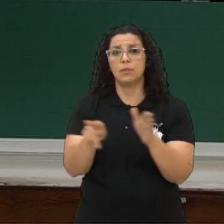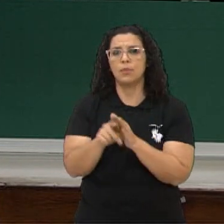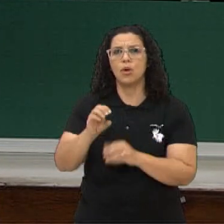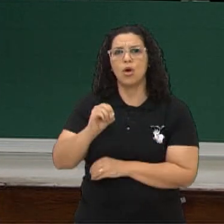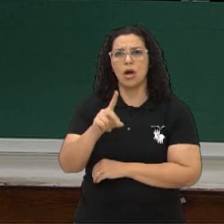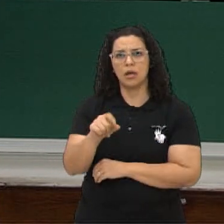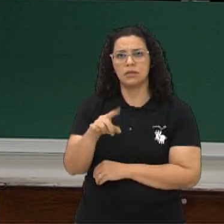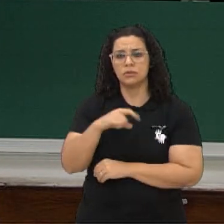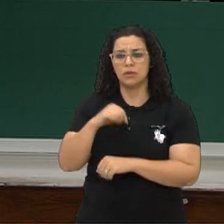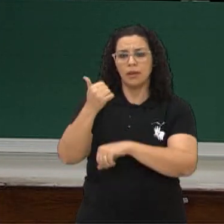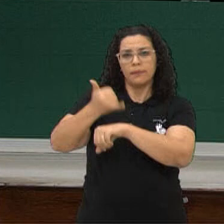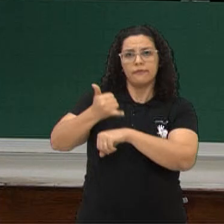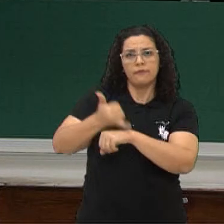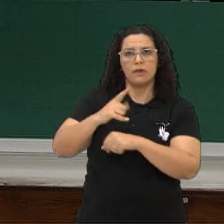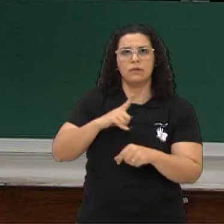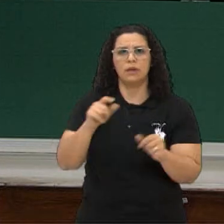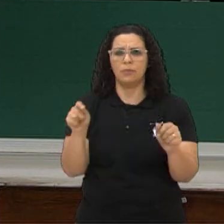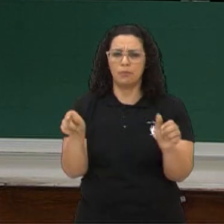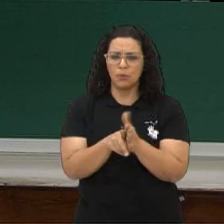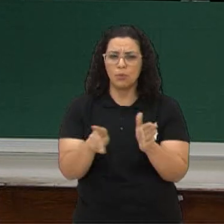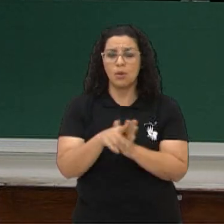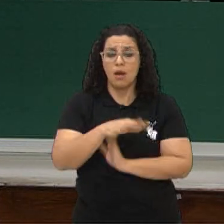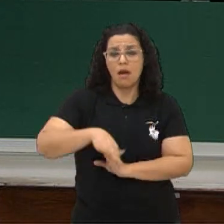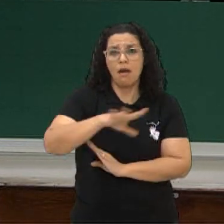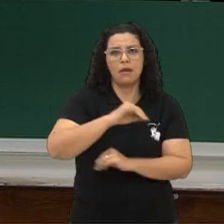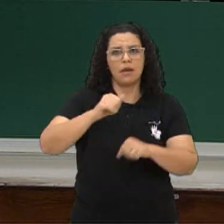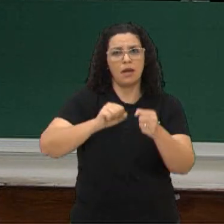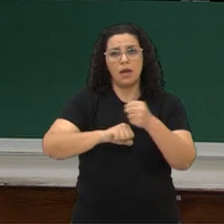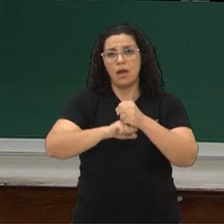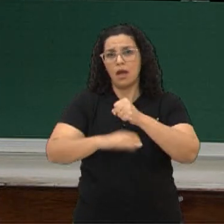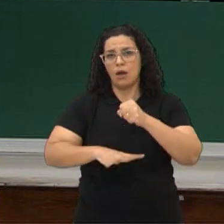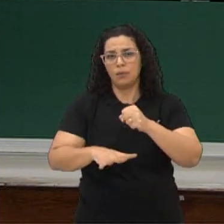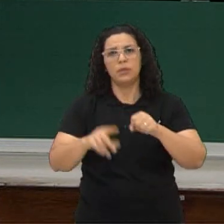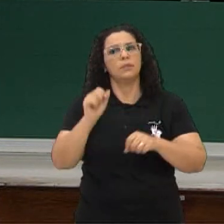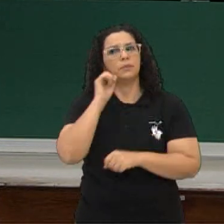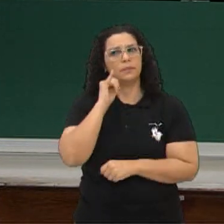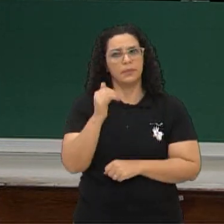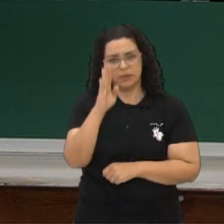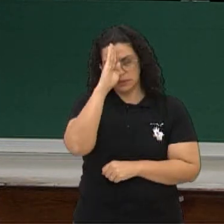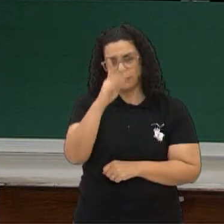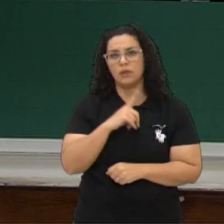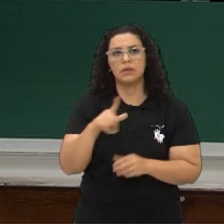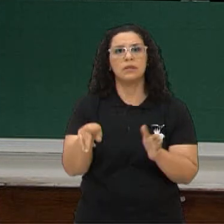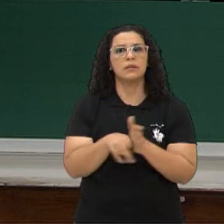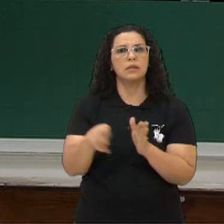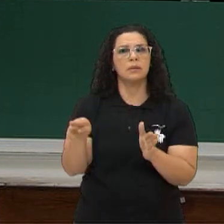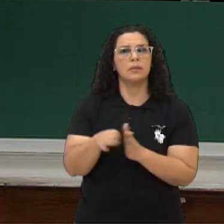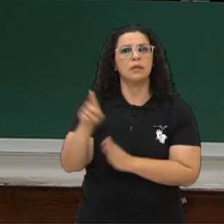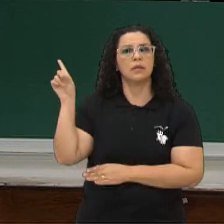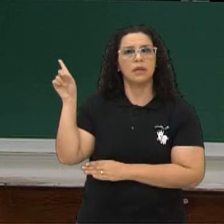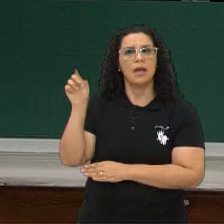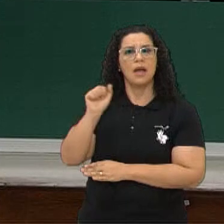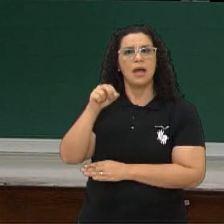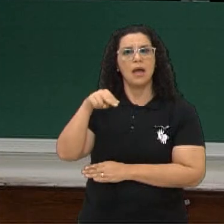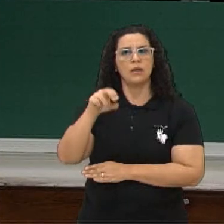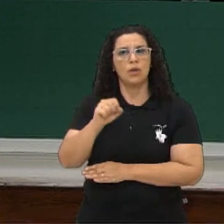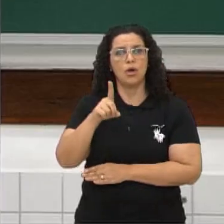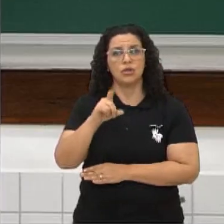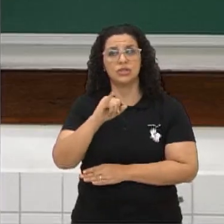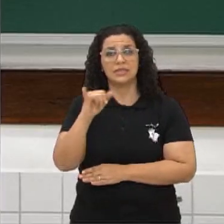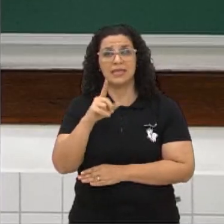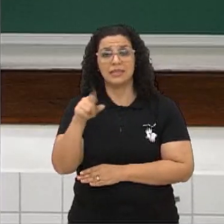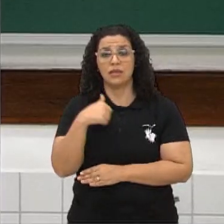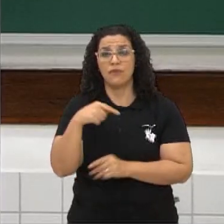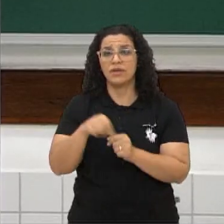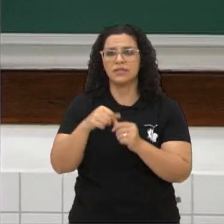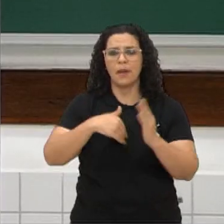óxido em cima de um metal. Isso é feito principalmente no alumínio. E também na anodização é como a gente faz o processo